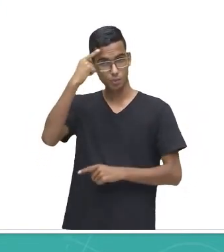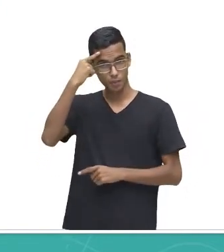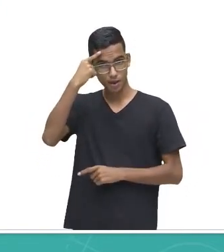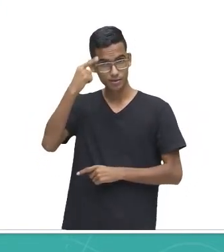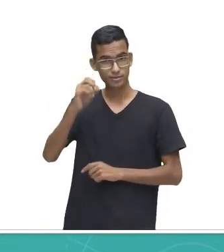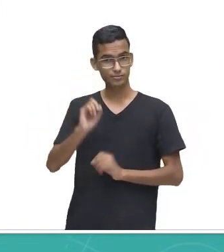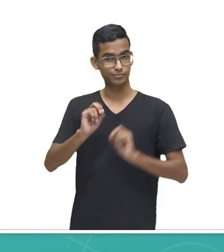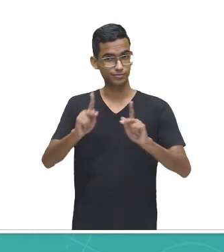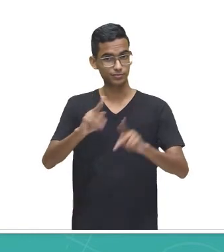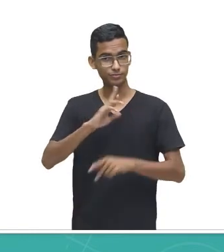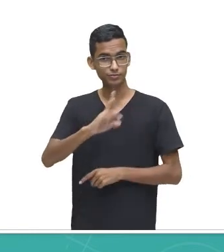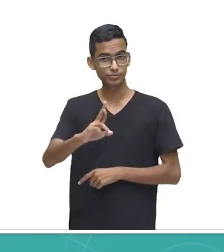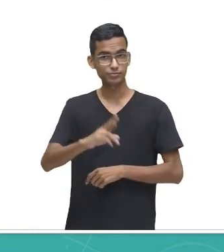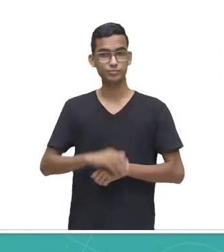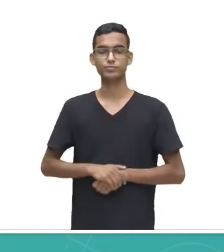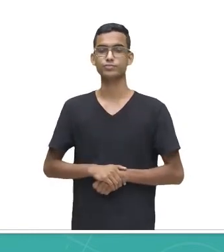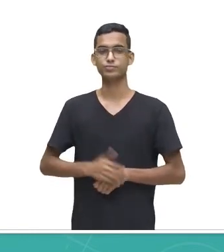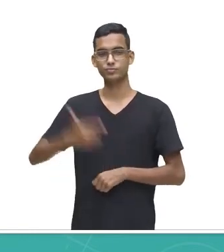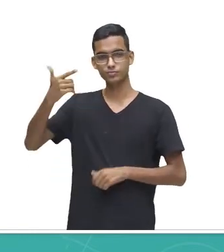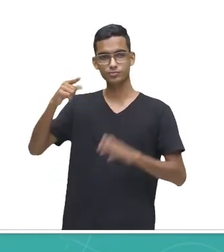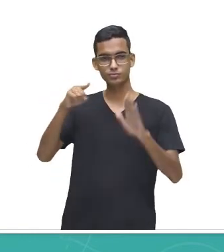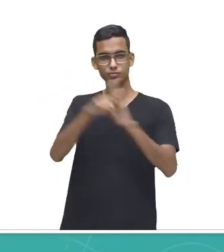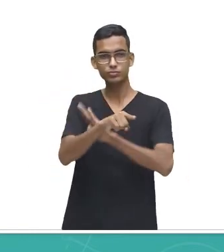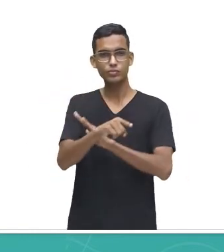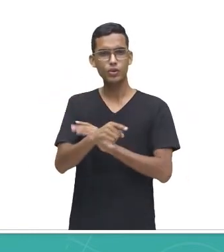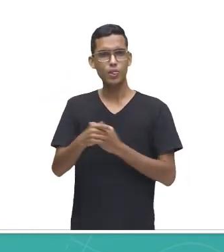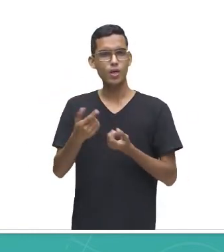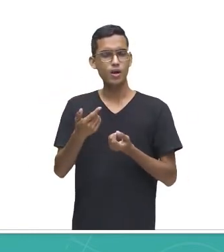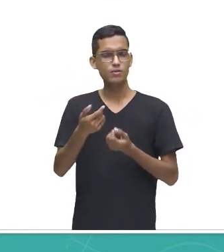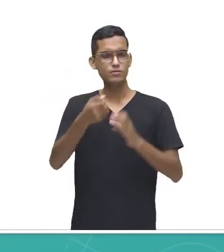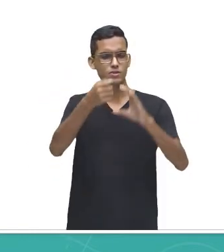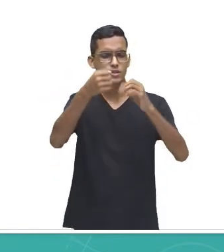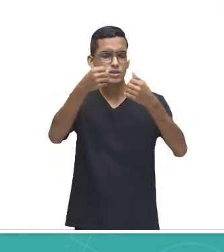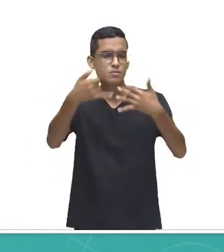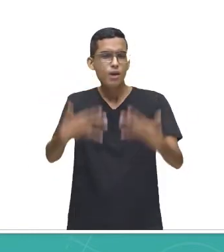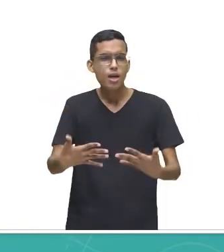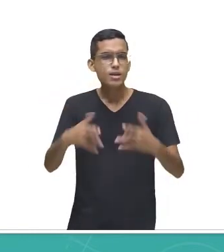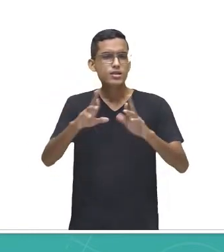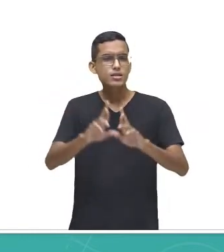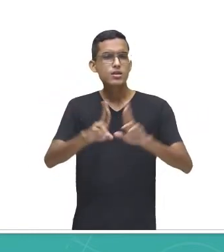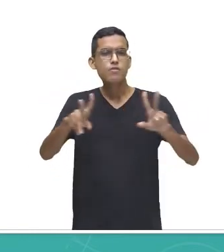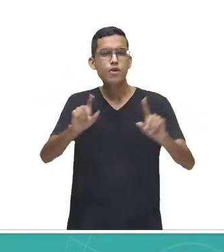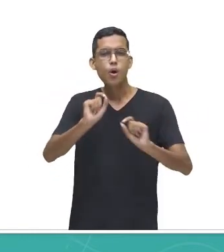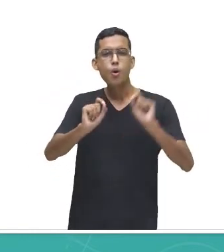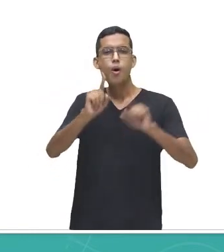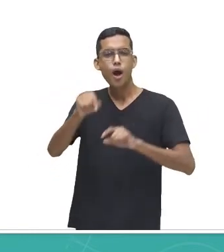Questão número 2. Diferencie em poucas palavras o teocentrismo do